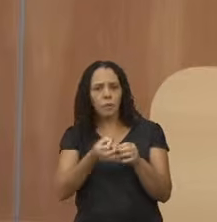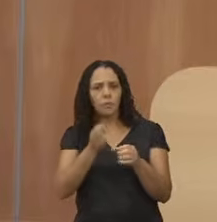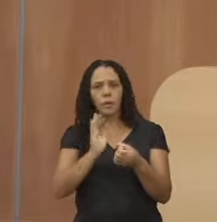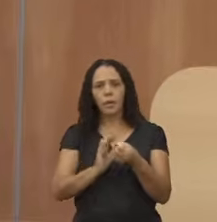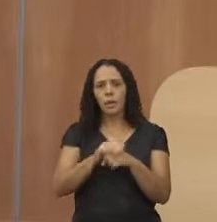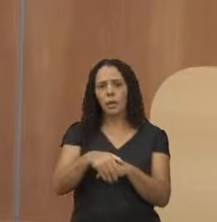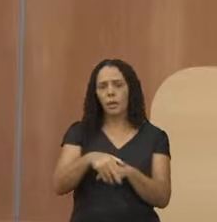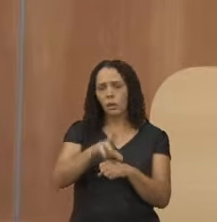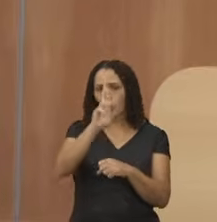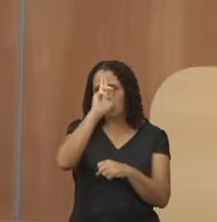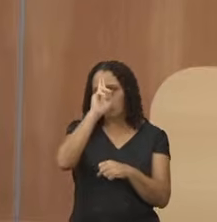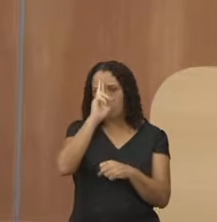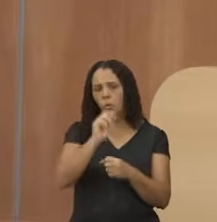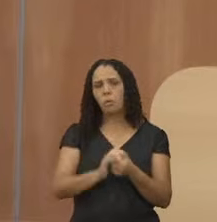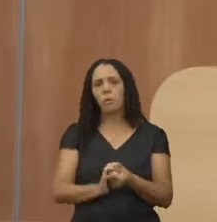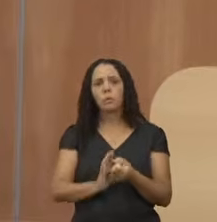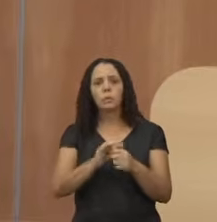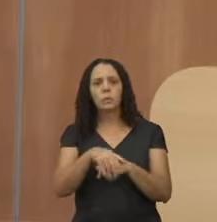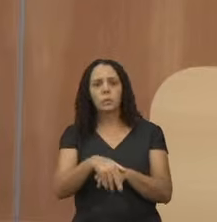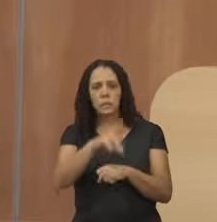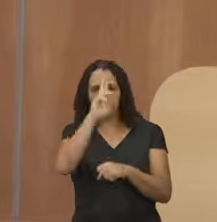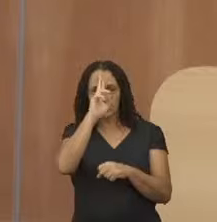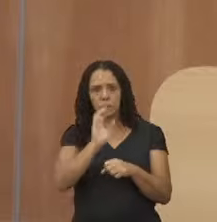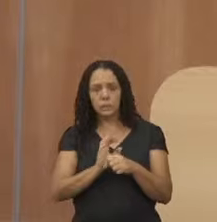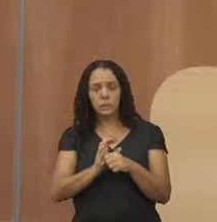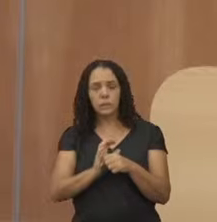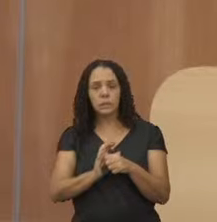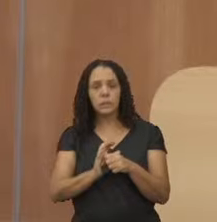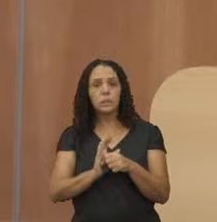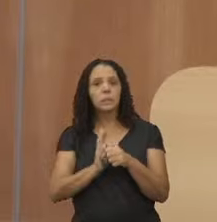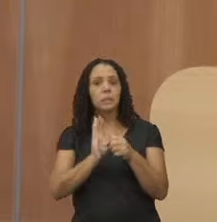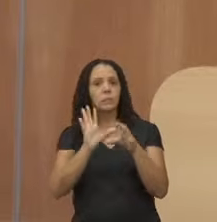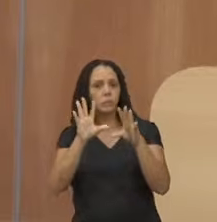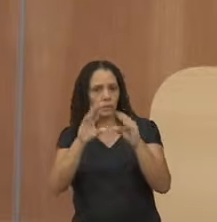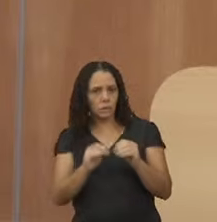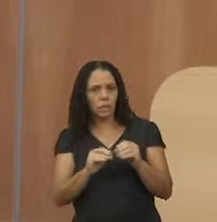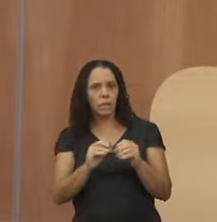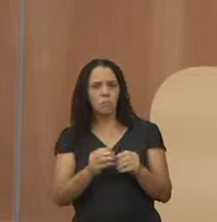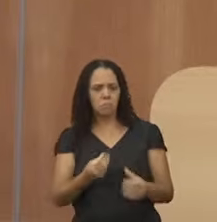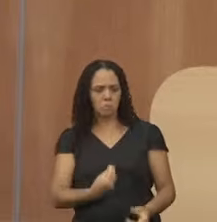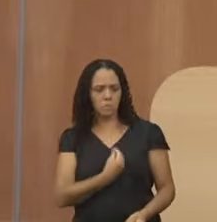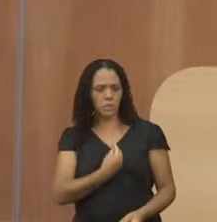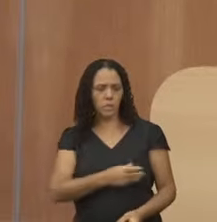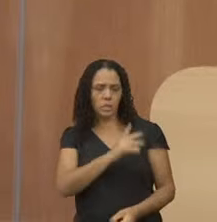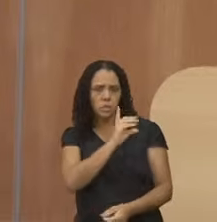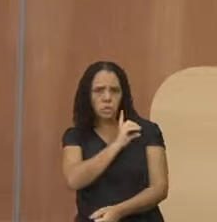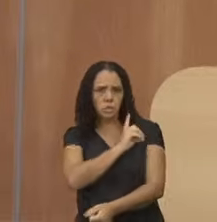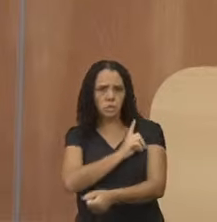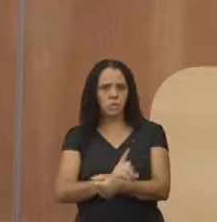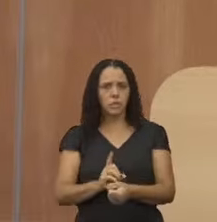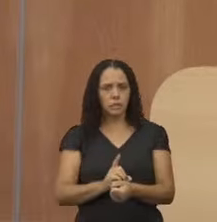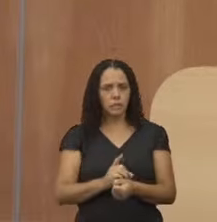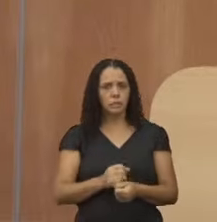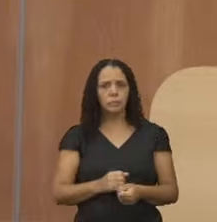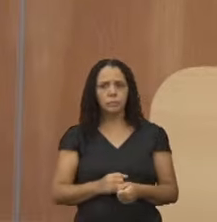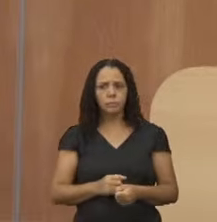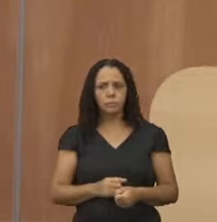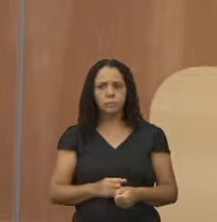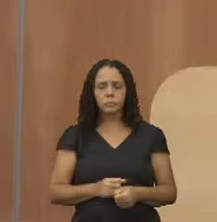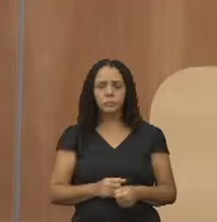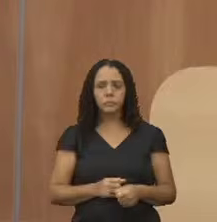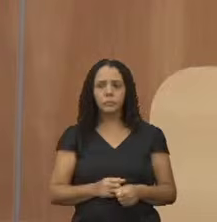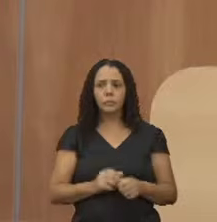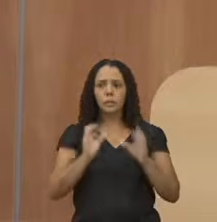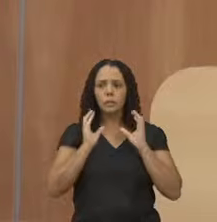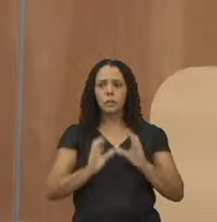ter o jantar, aquelas pessoas que têm que ter uma vida digna, é o mínimo que o cidadão e a cidadã merece